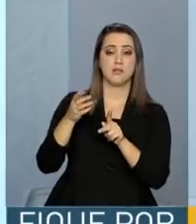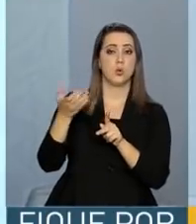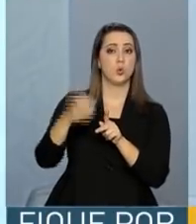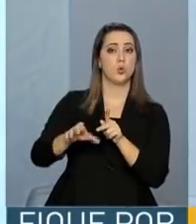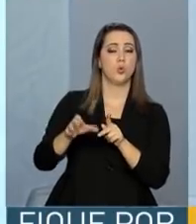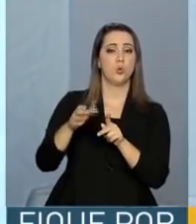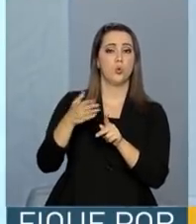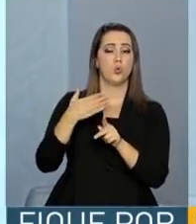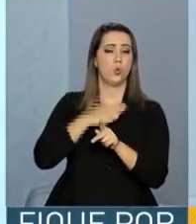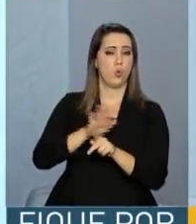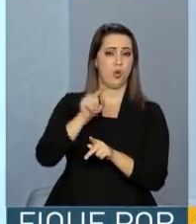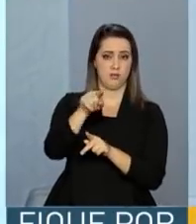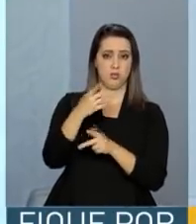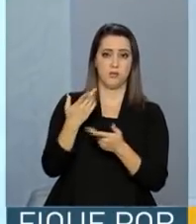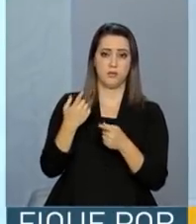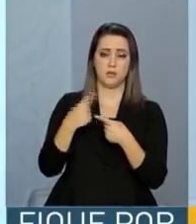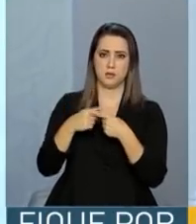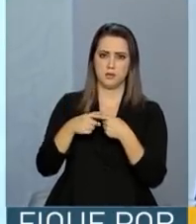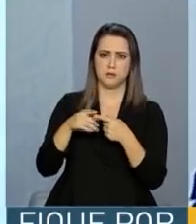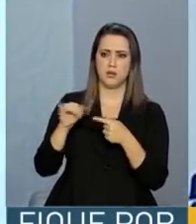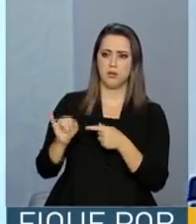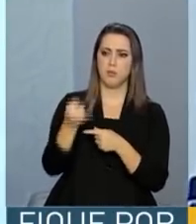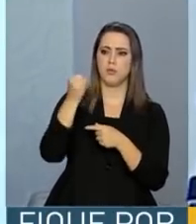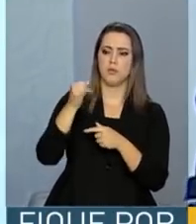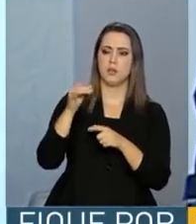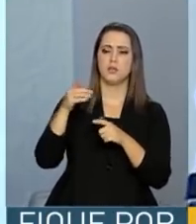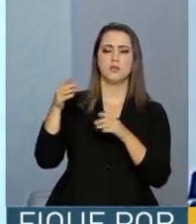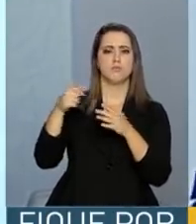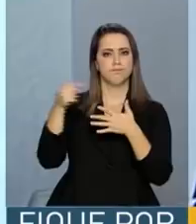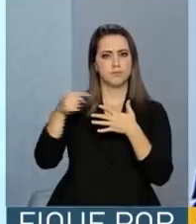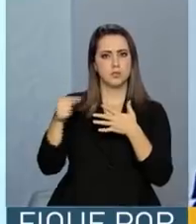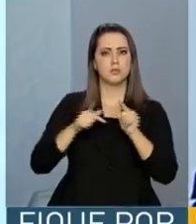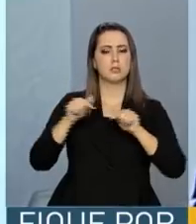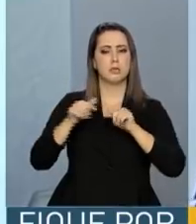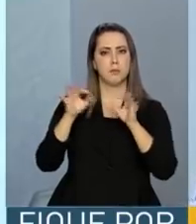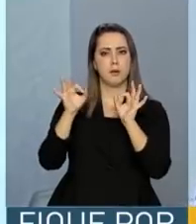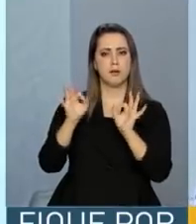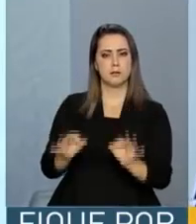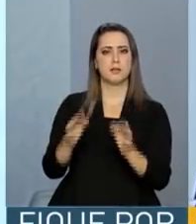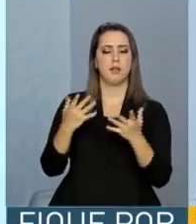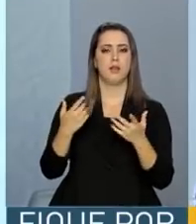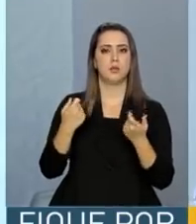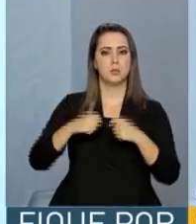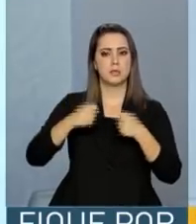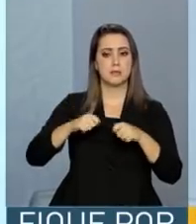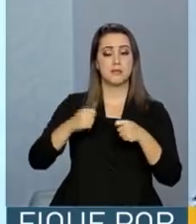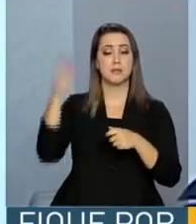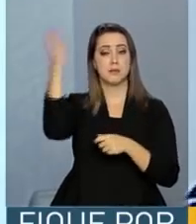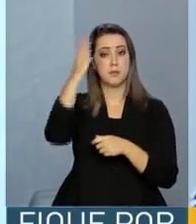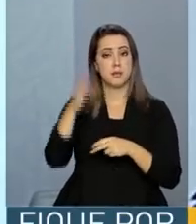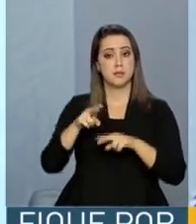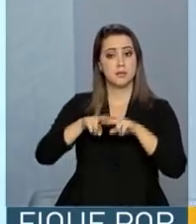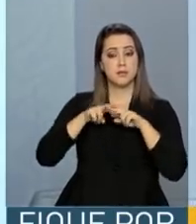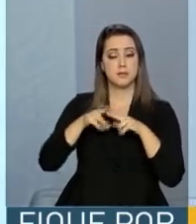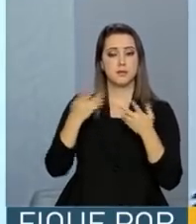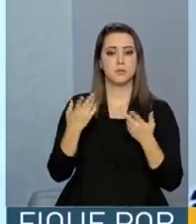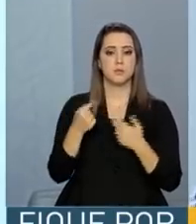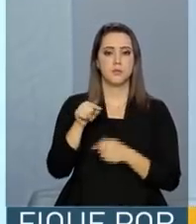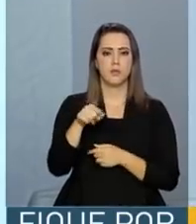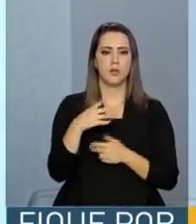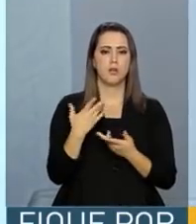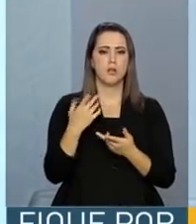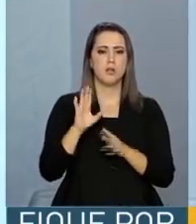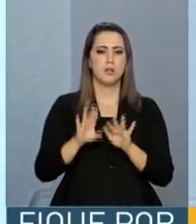e até recentemente numa reunião em que ele estava e disse olha eu aproveitei e fiz tudo que o brasil precisa porque na verdade ele dizia assim a